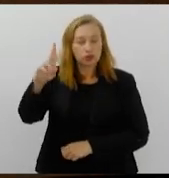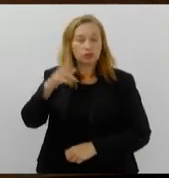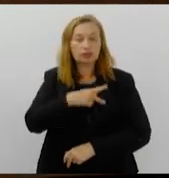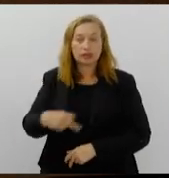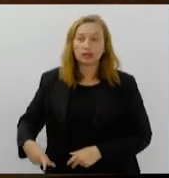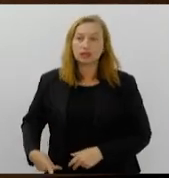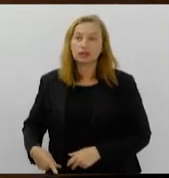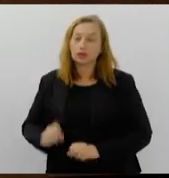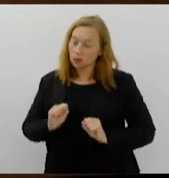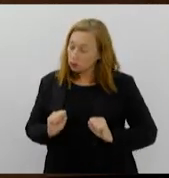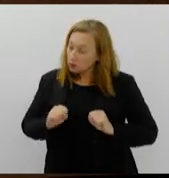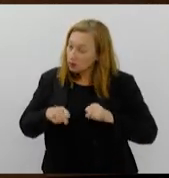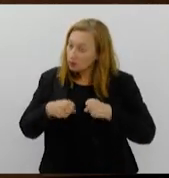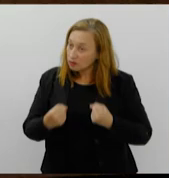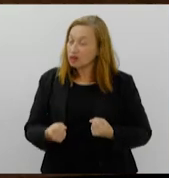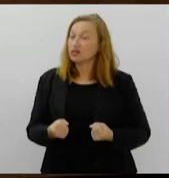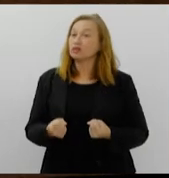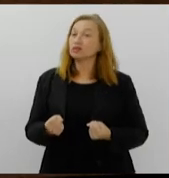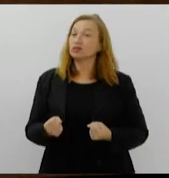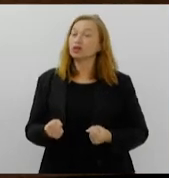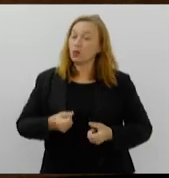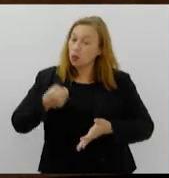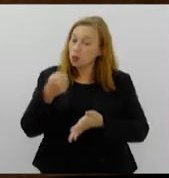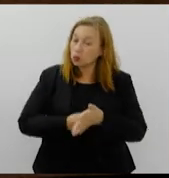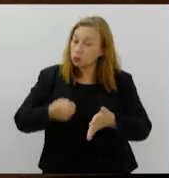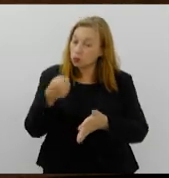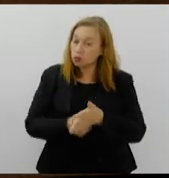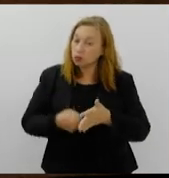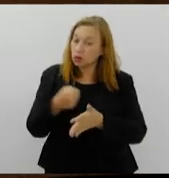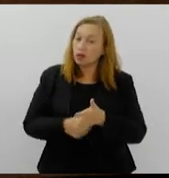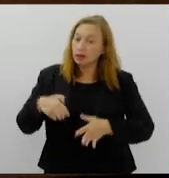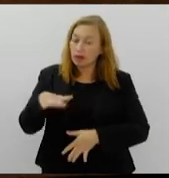um grande defensor e tem lutado